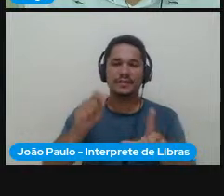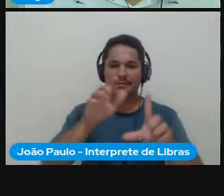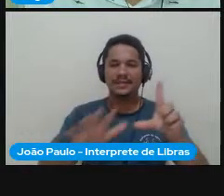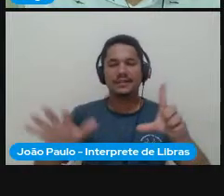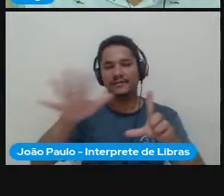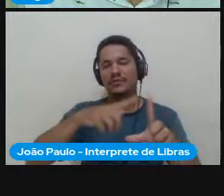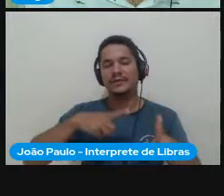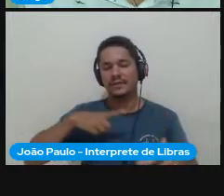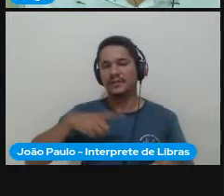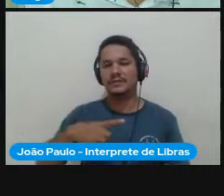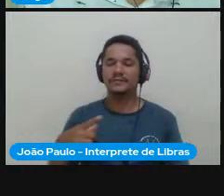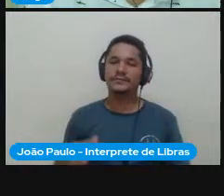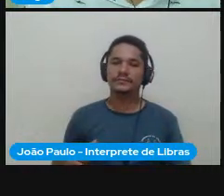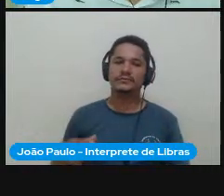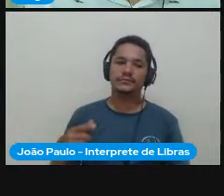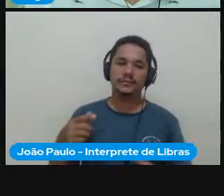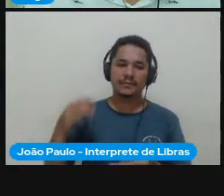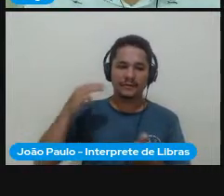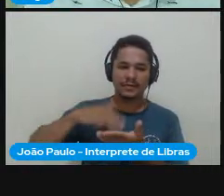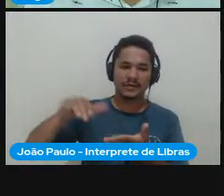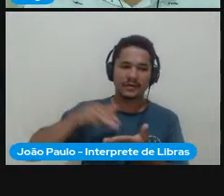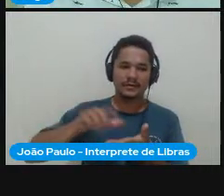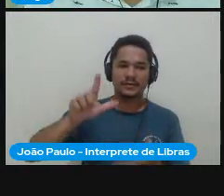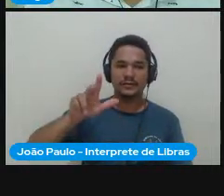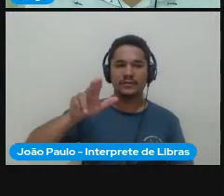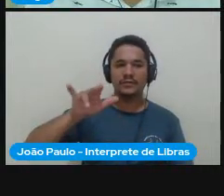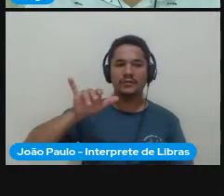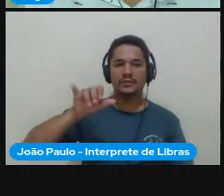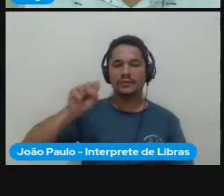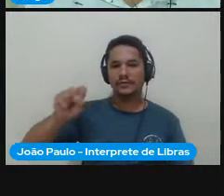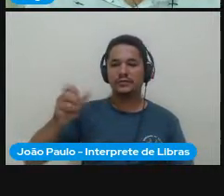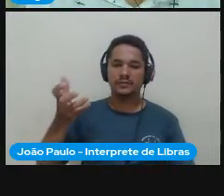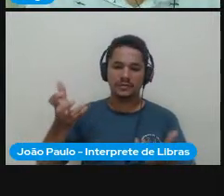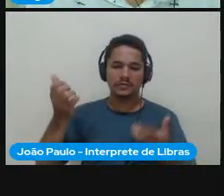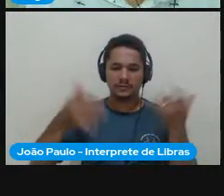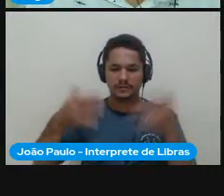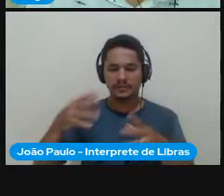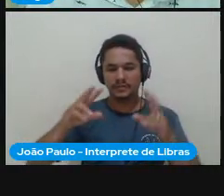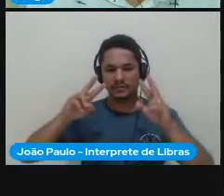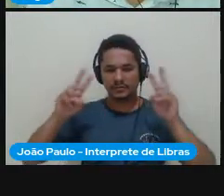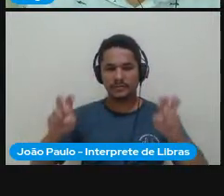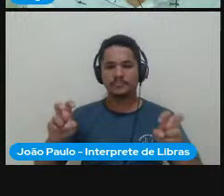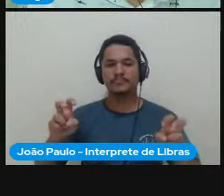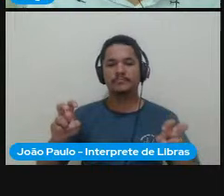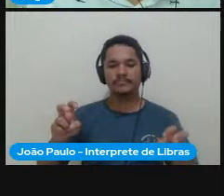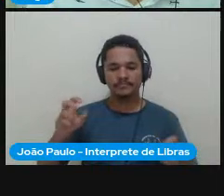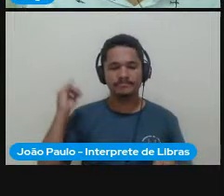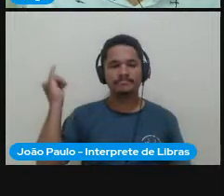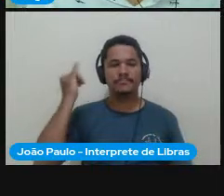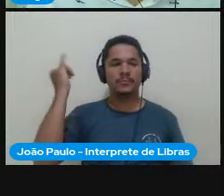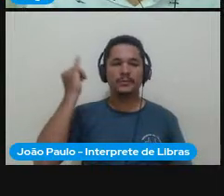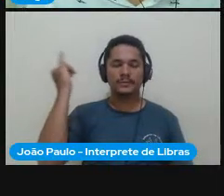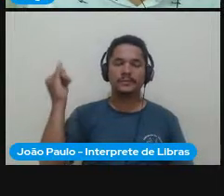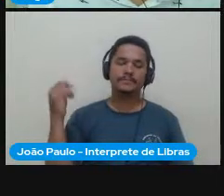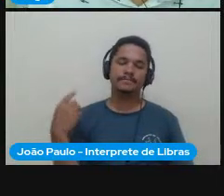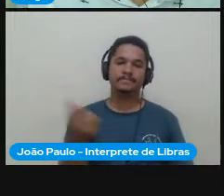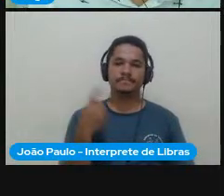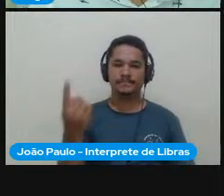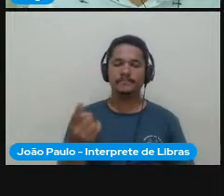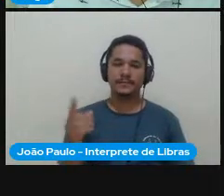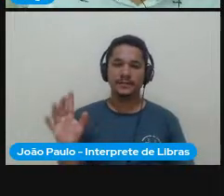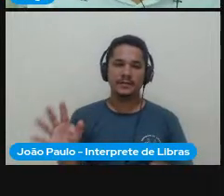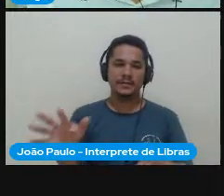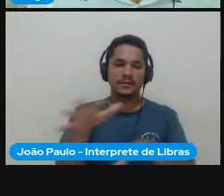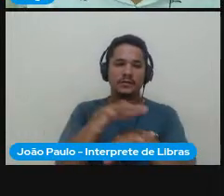ou se o secretário Luiz também quiser fazer alguma ponderação a respeito, que é uma temática muito cara para nós, de incluir as mulheres no mercado